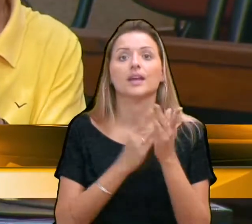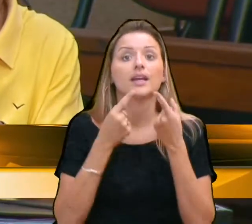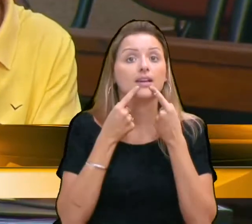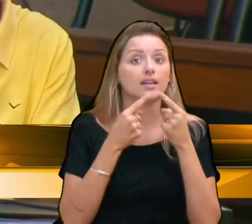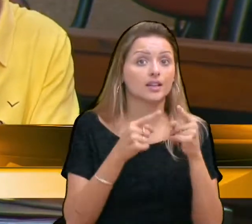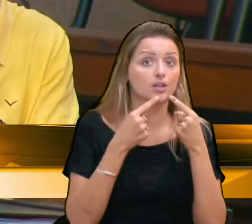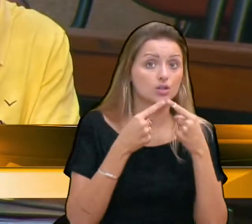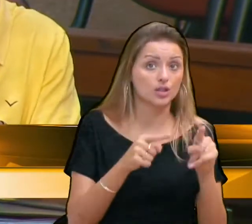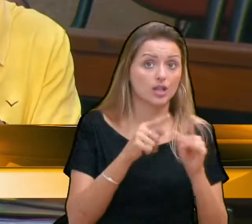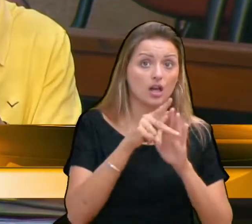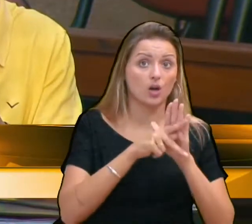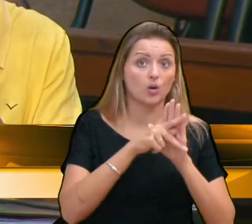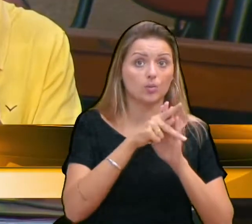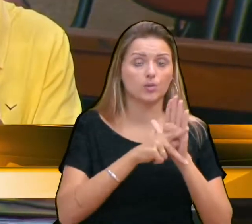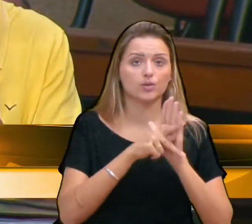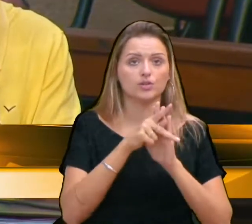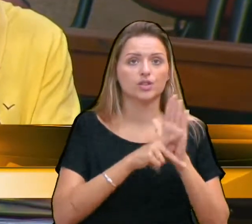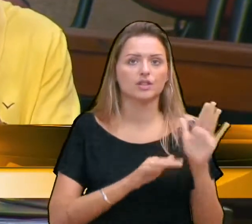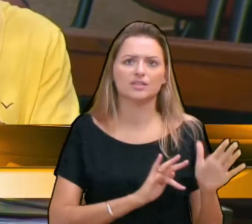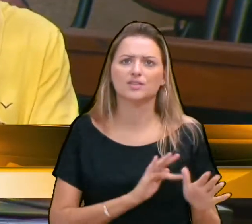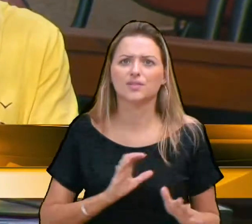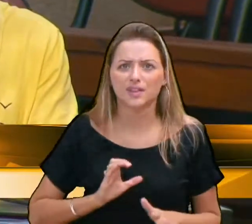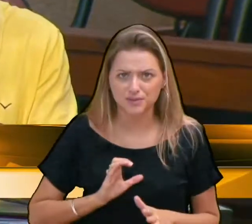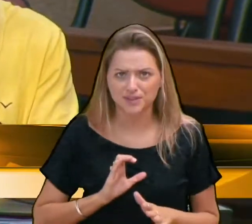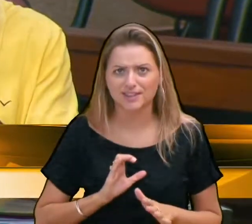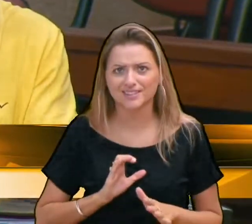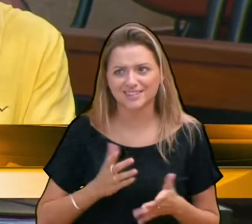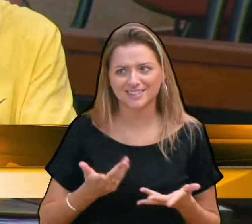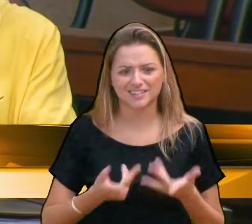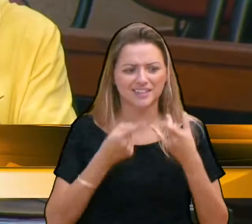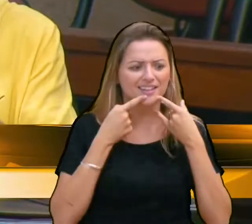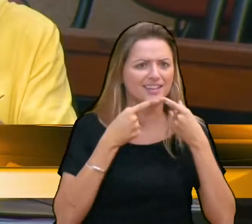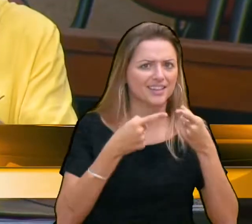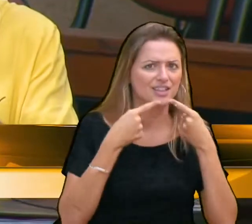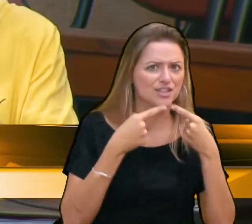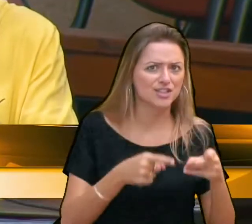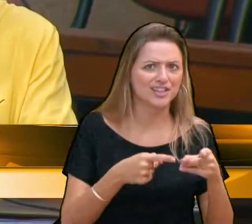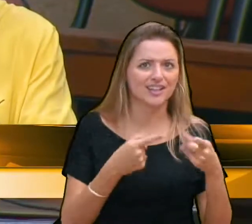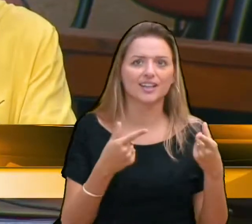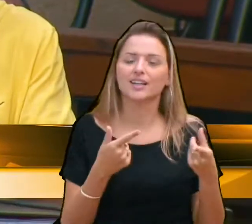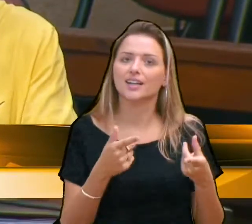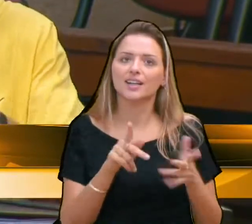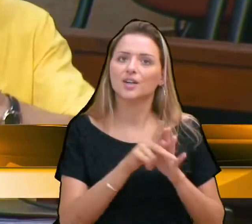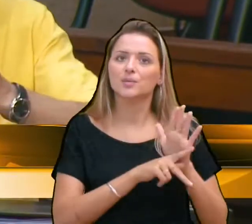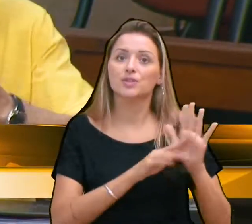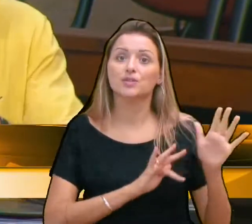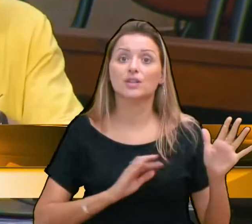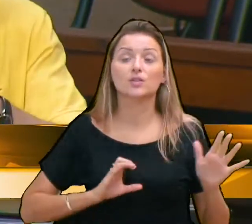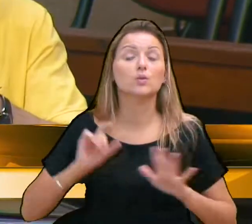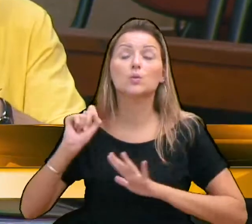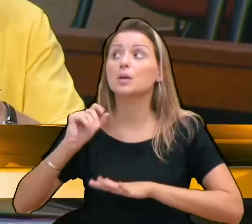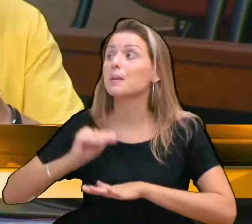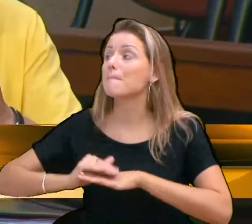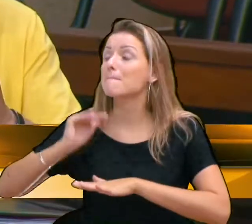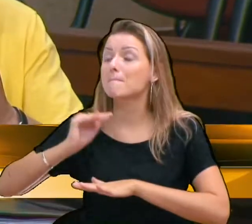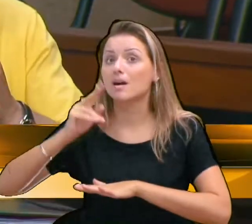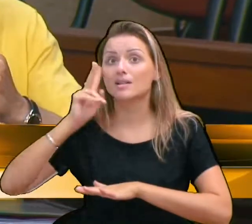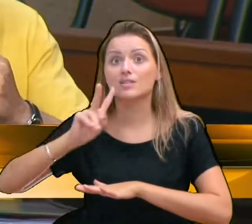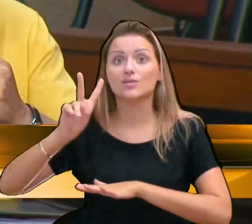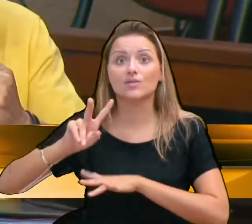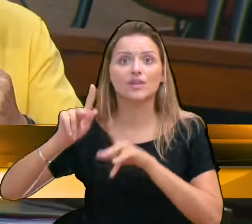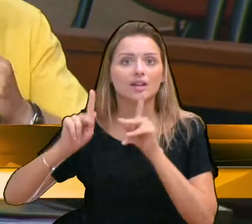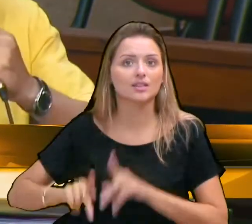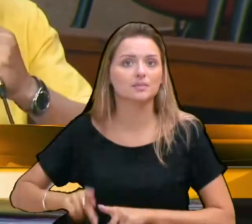o projeto do vereador Cassina ontem, criticar o projeto do vereador Cassina, que é o que mais a gente vê, as